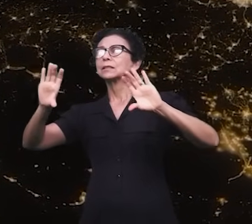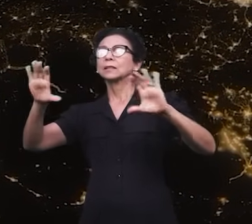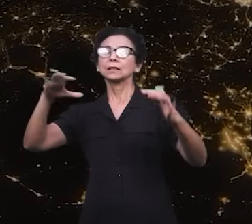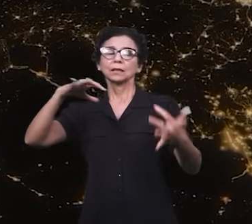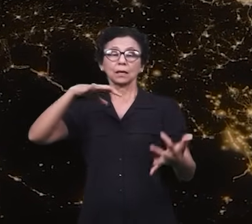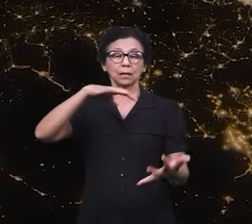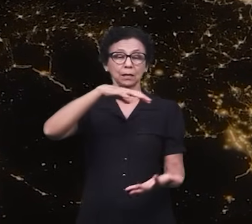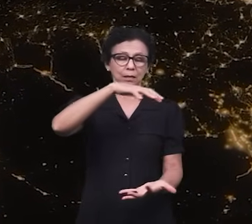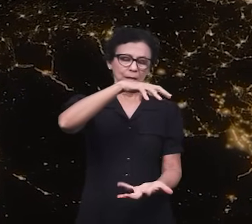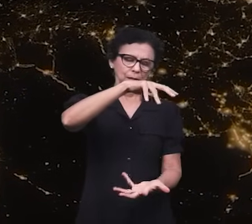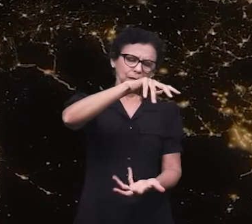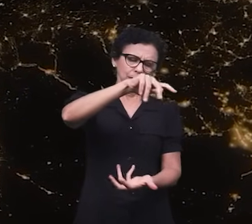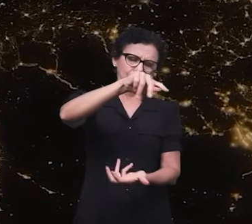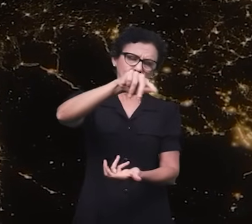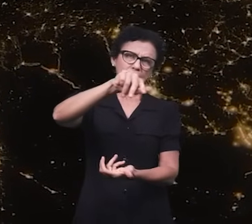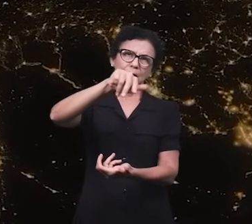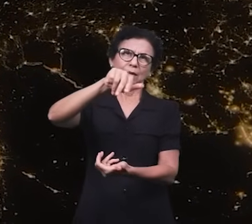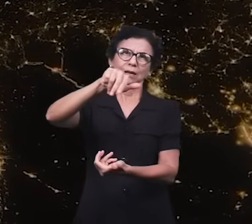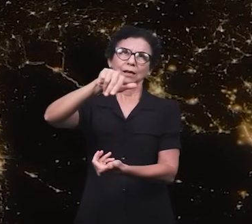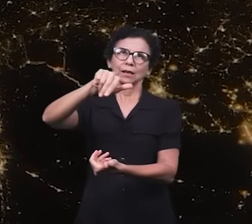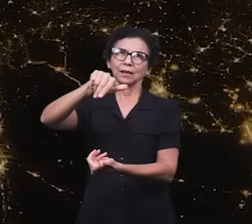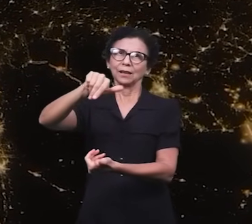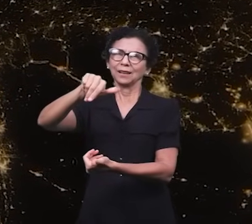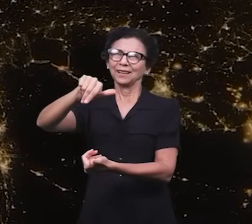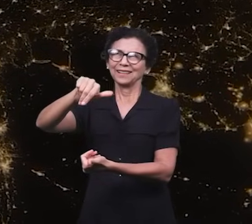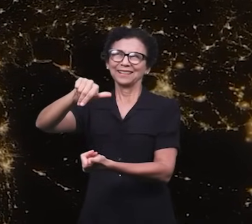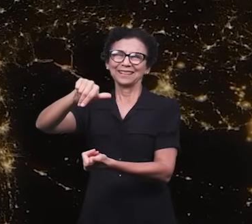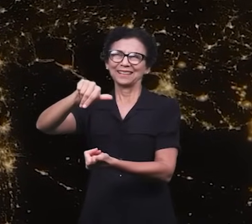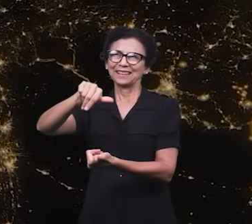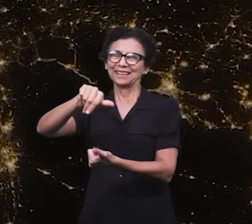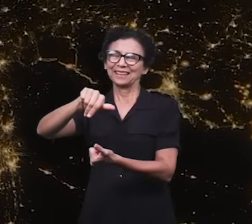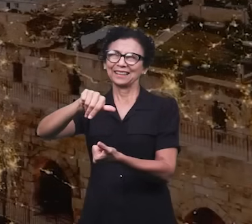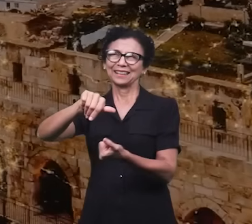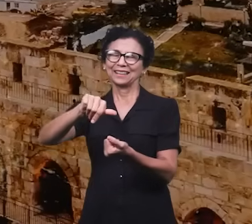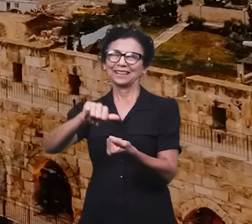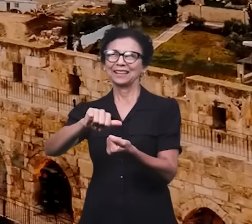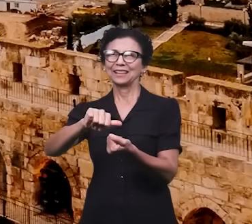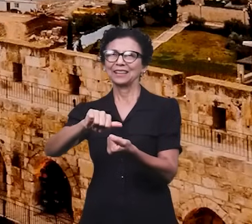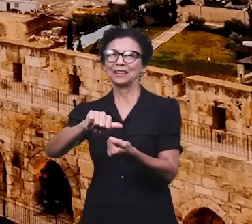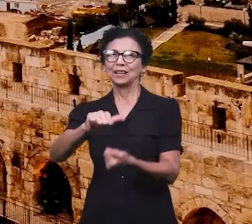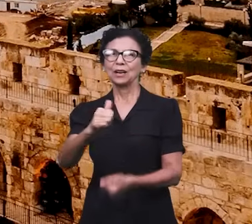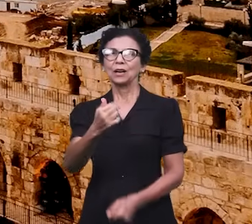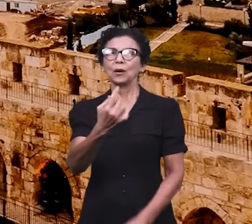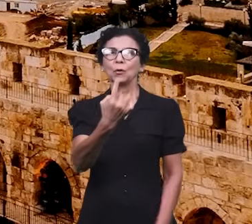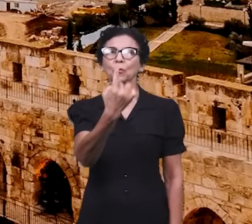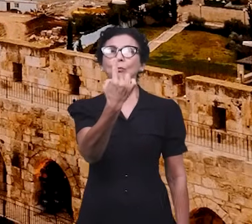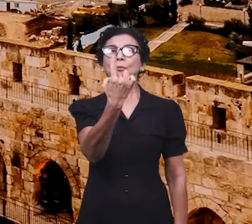No